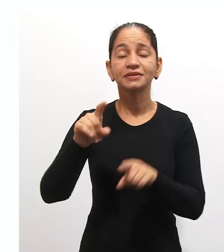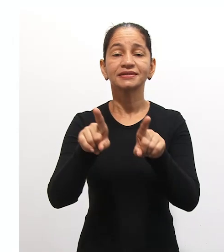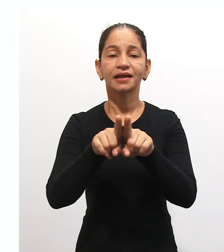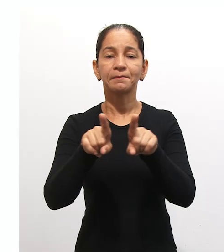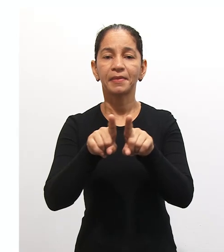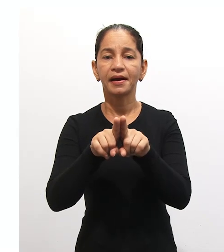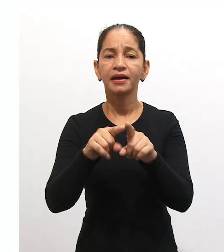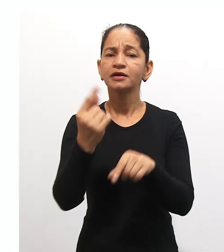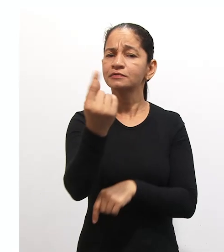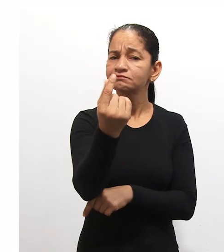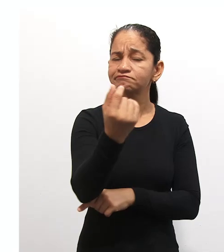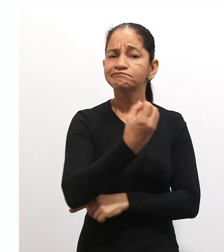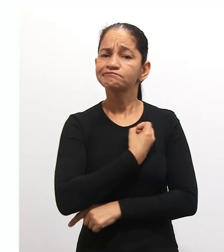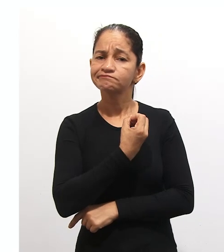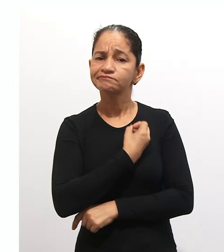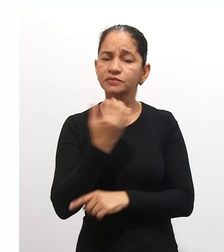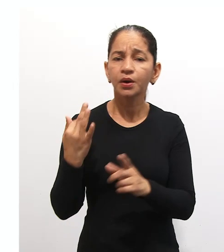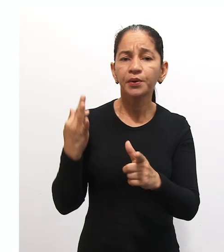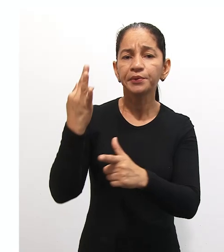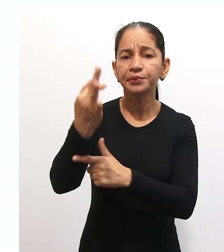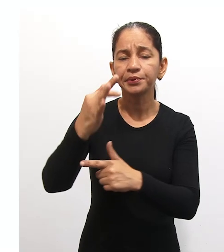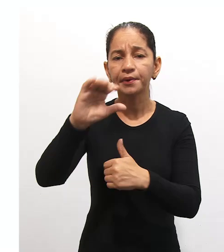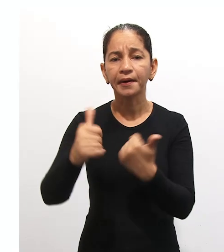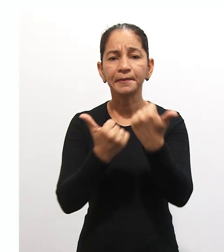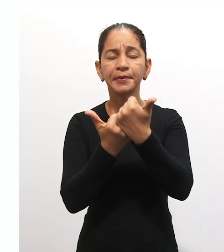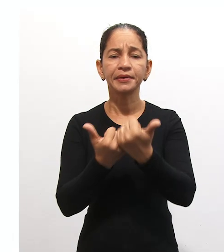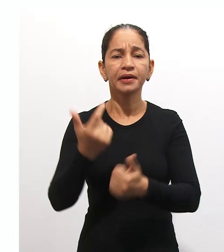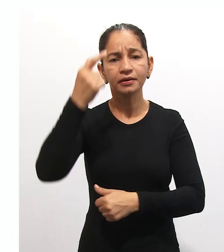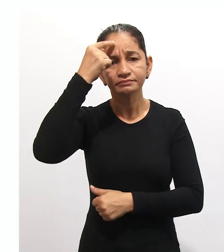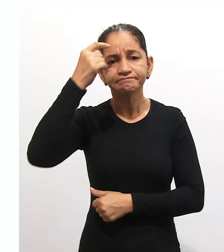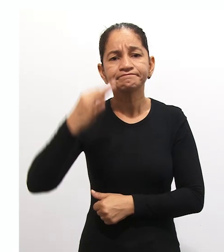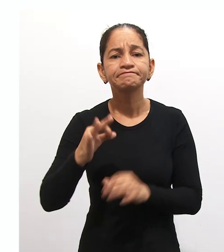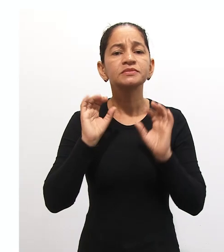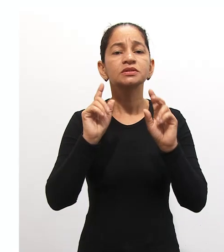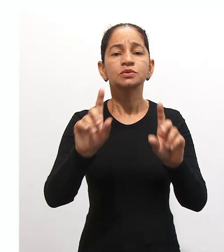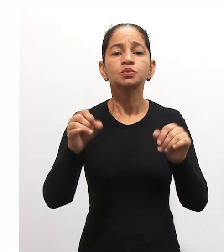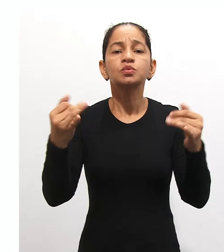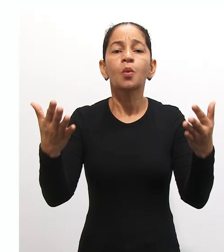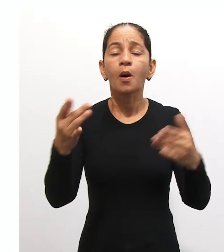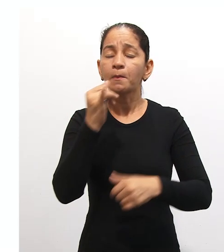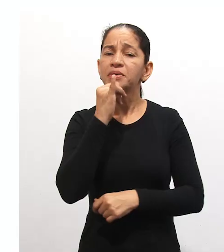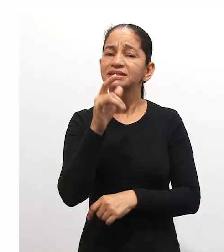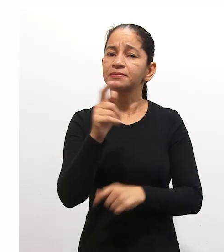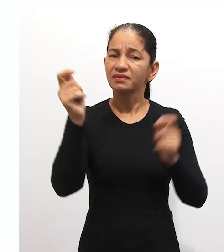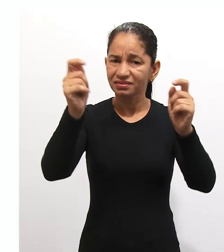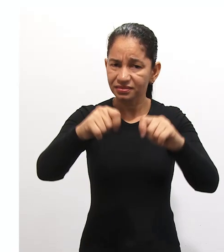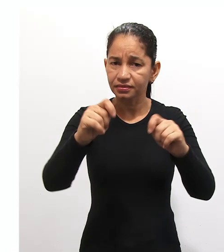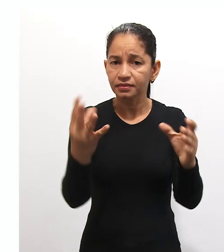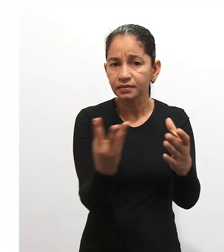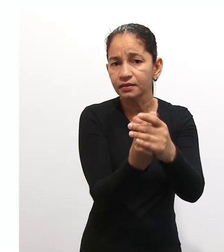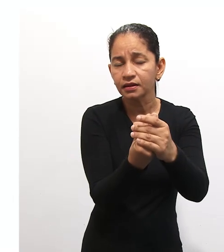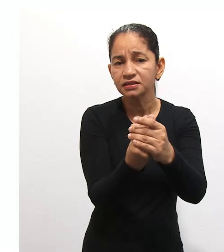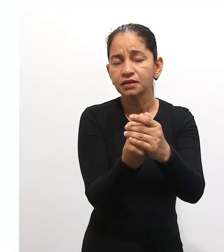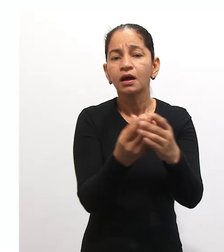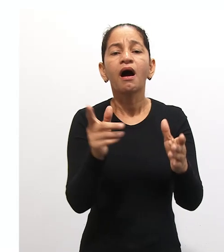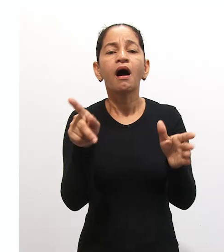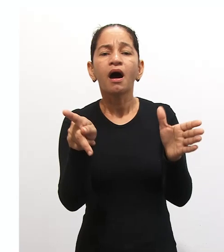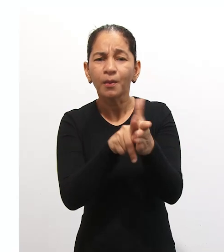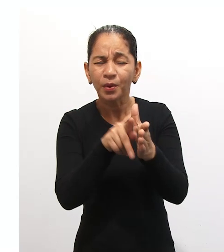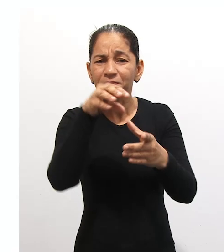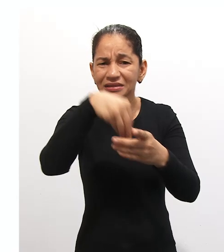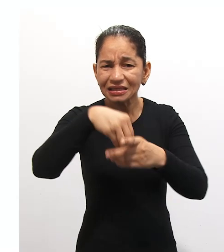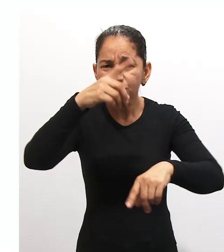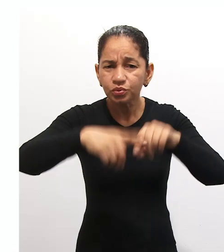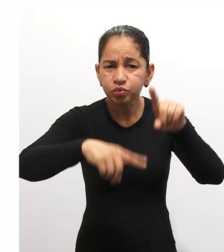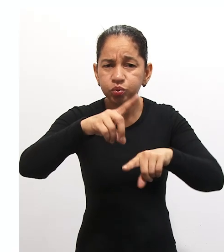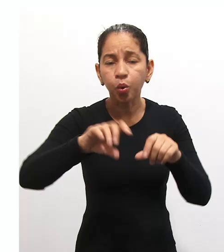para simular cenários e apoiar decisões. Um exemplo aqui, vale a pena produzir internamente ou terceirizar? E aí,